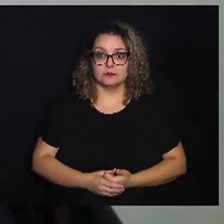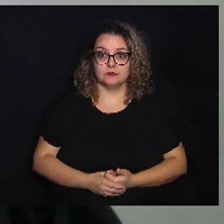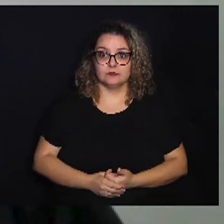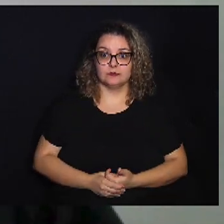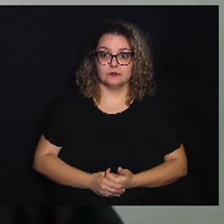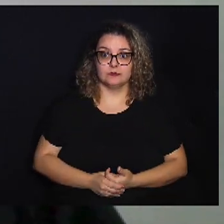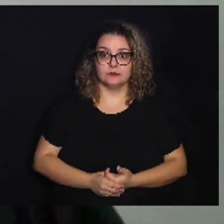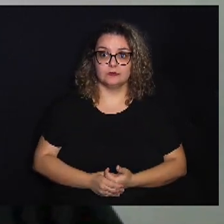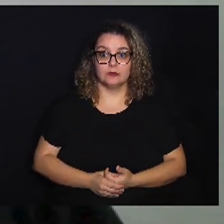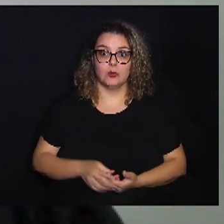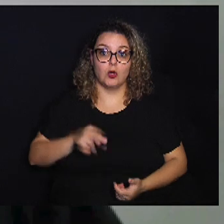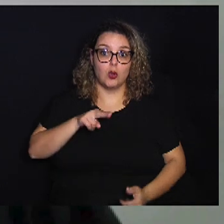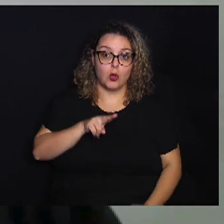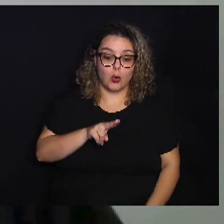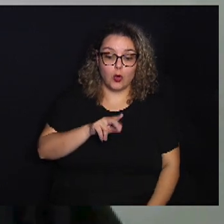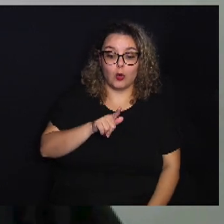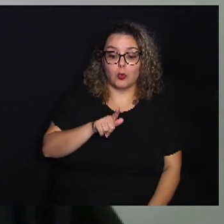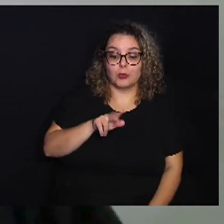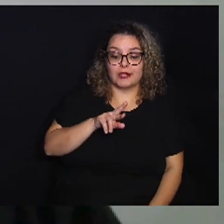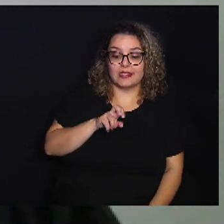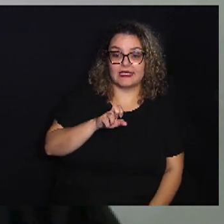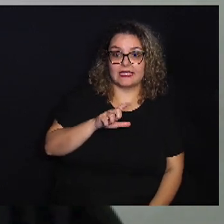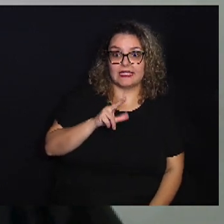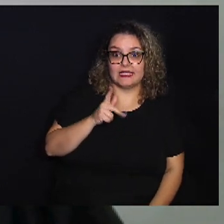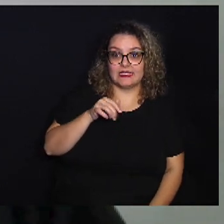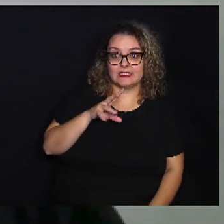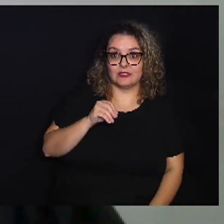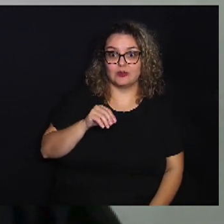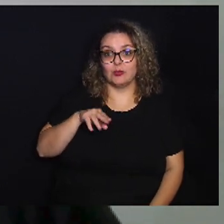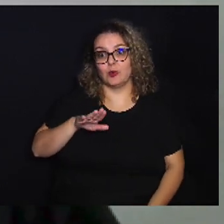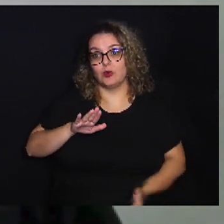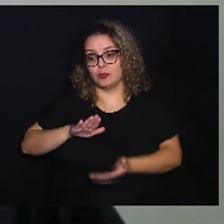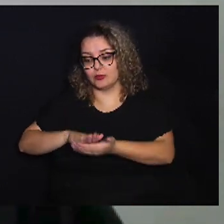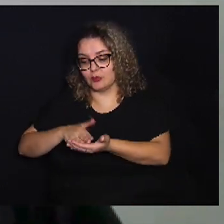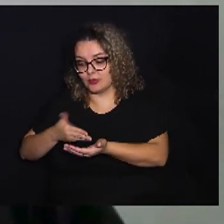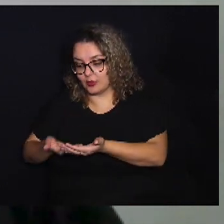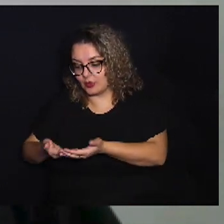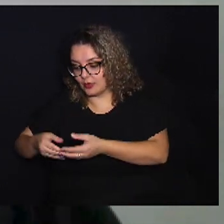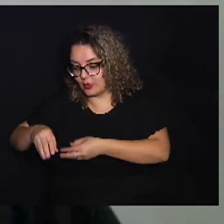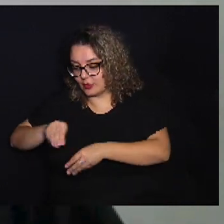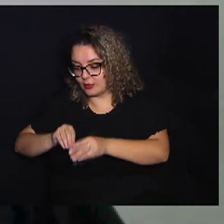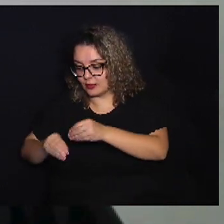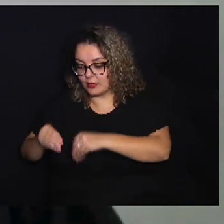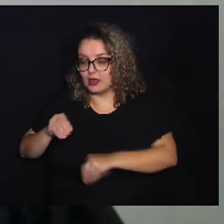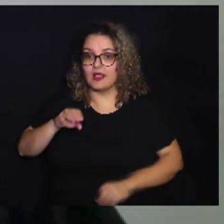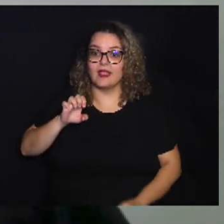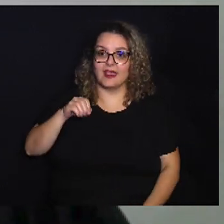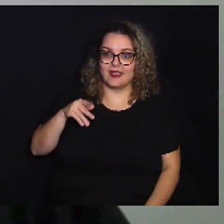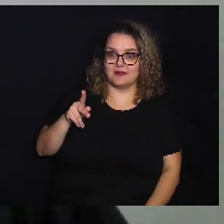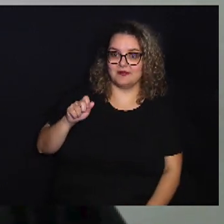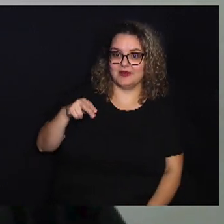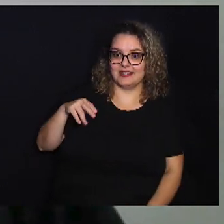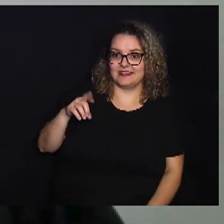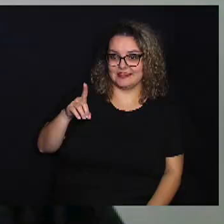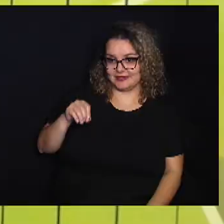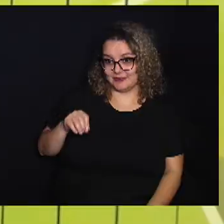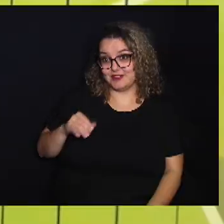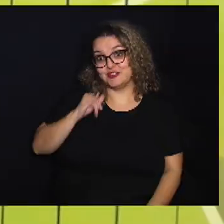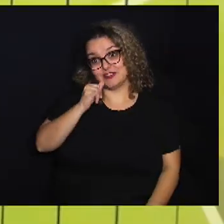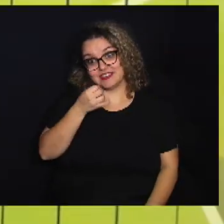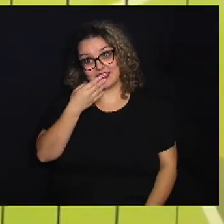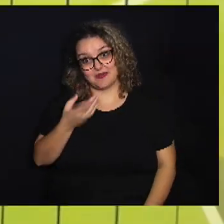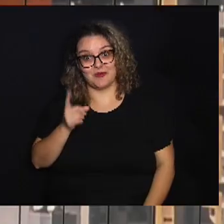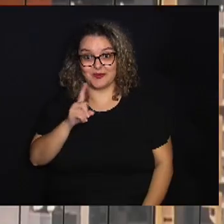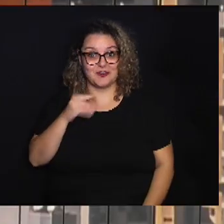ou grelhando, ou então empanando essas flores para consumir. E dizem, sim, que é muito bom, ainda não experimentei. Mais